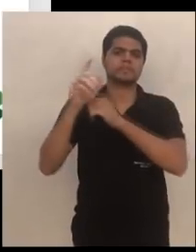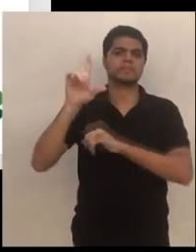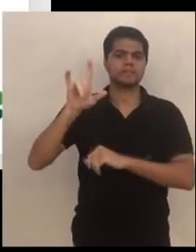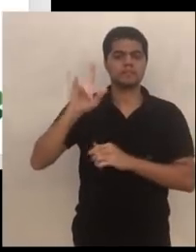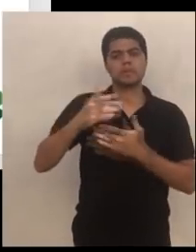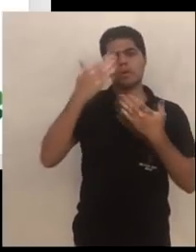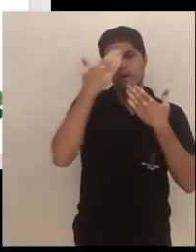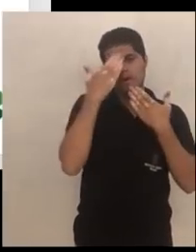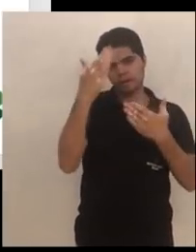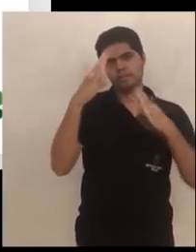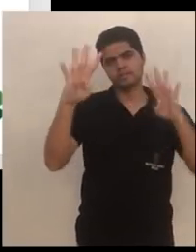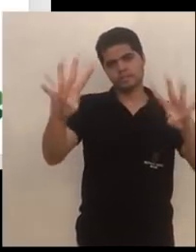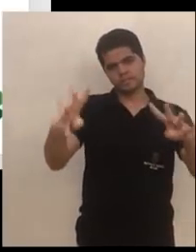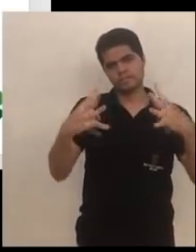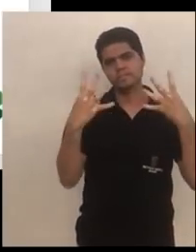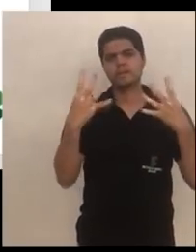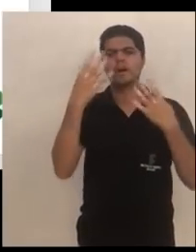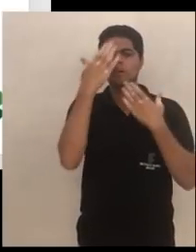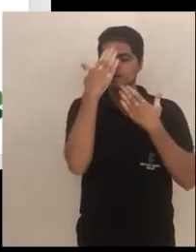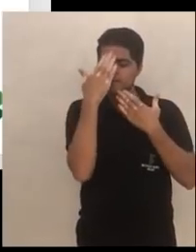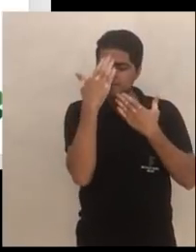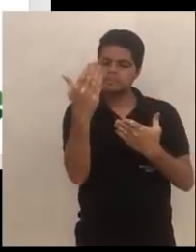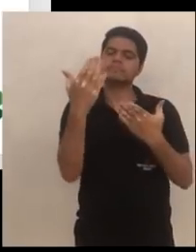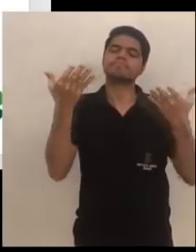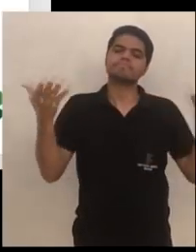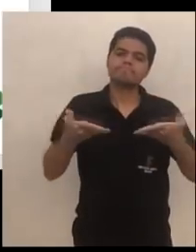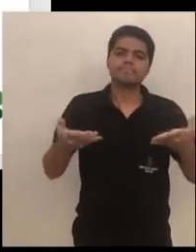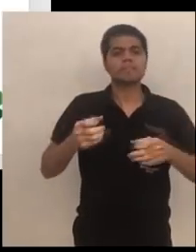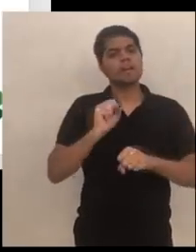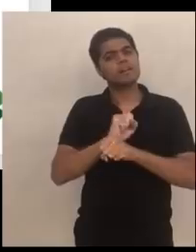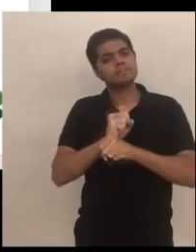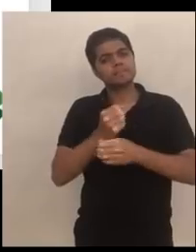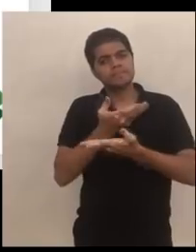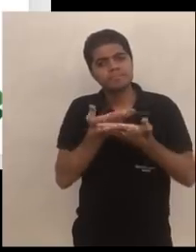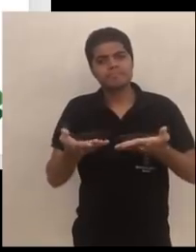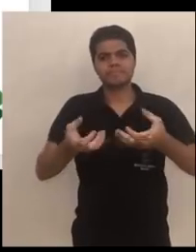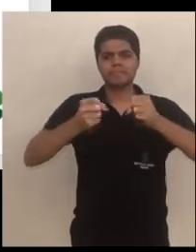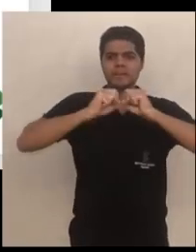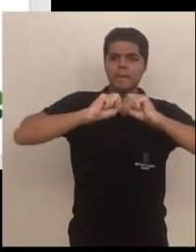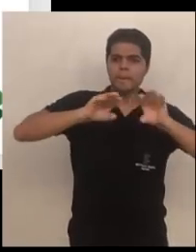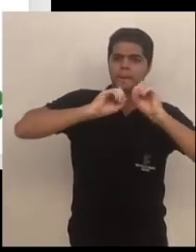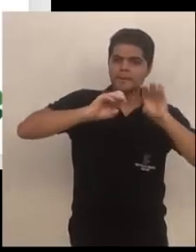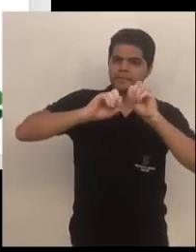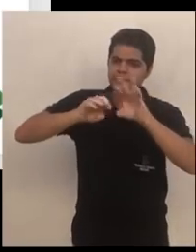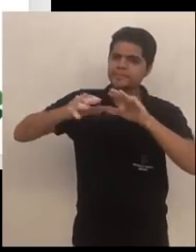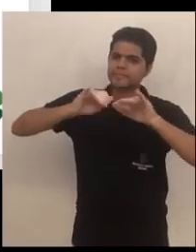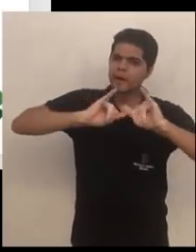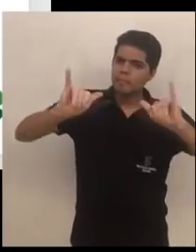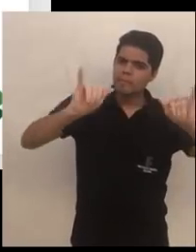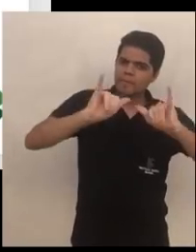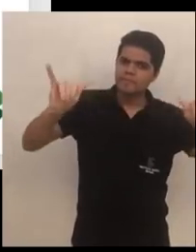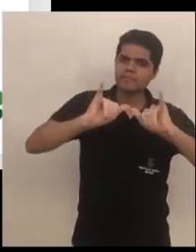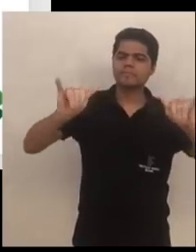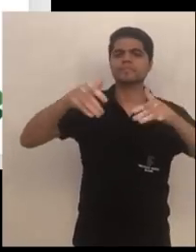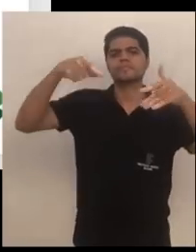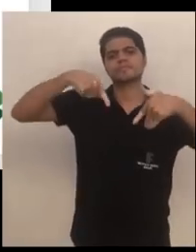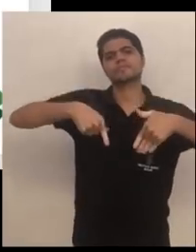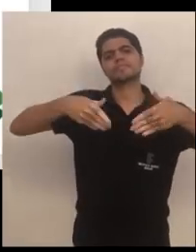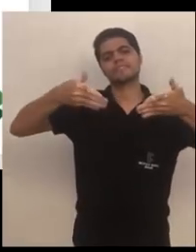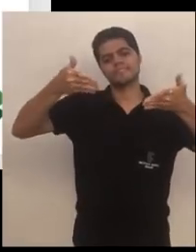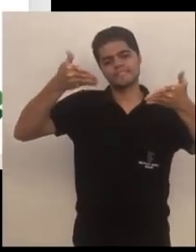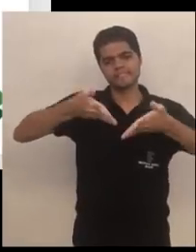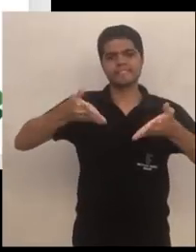muito obrigado por esse momento aqui, espero ter contribuído e compartilhado um pouco com algumas informações sobre a agricultura orgânica na Bahia